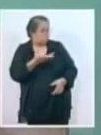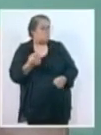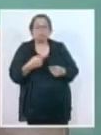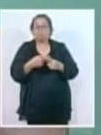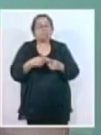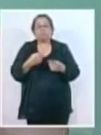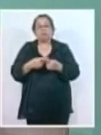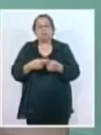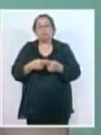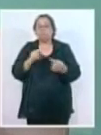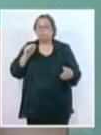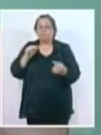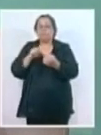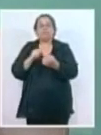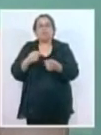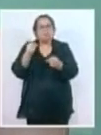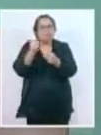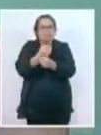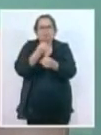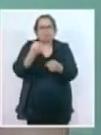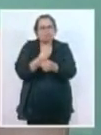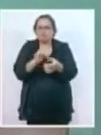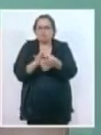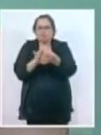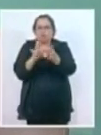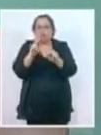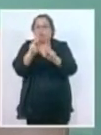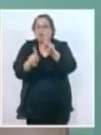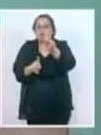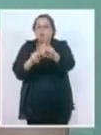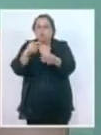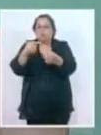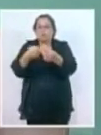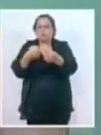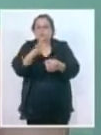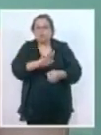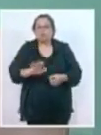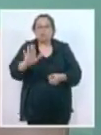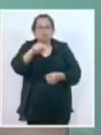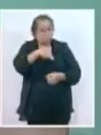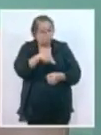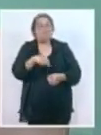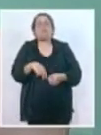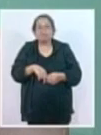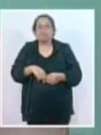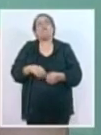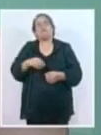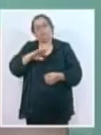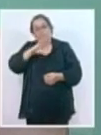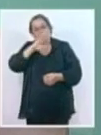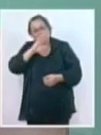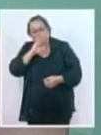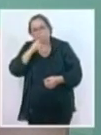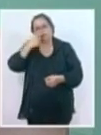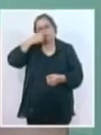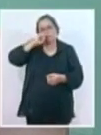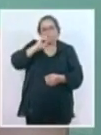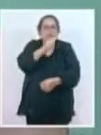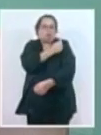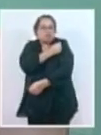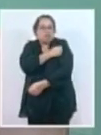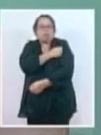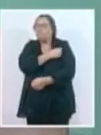respeito, é uma obra realmente entregue para a população, né? Entregue para os pais, para as mães, para os alunos, é